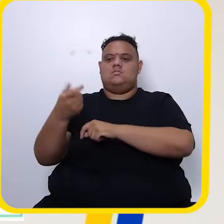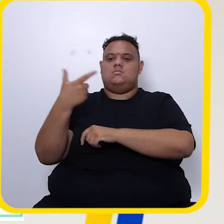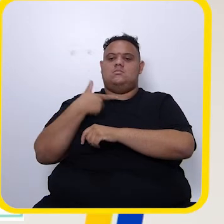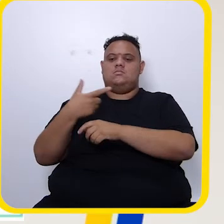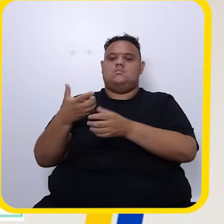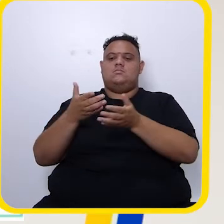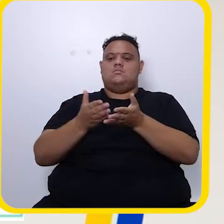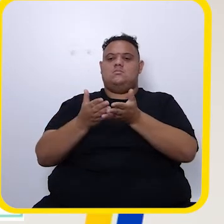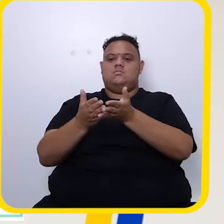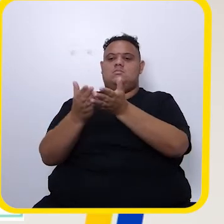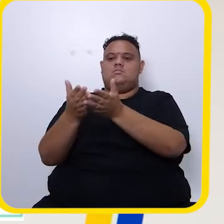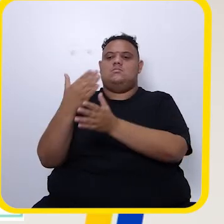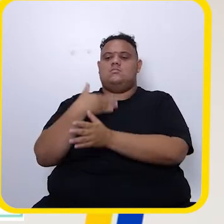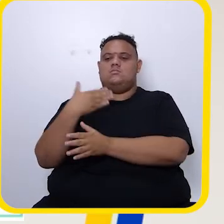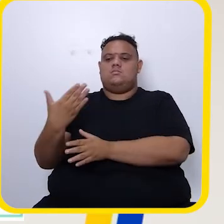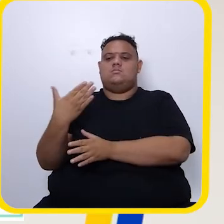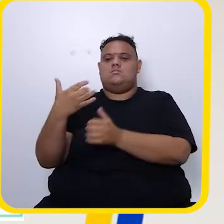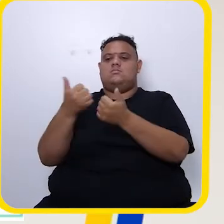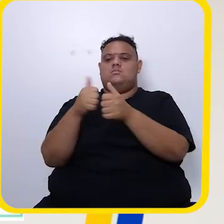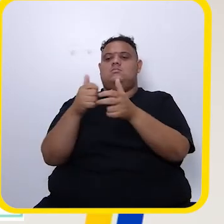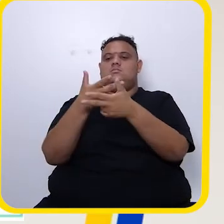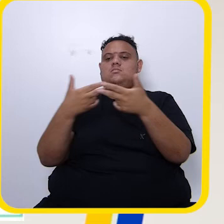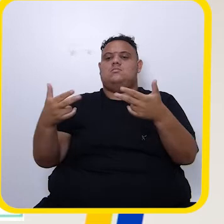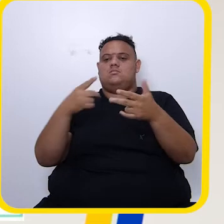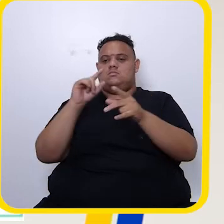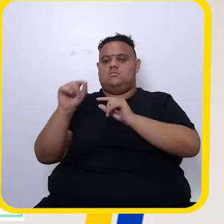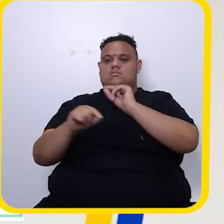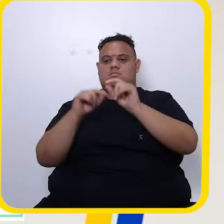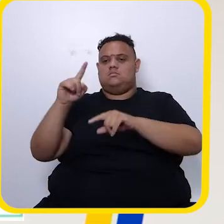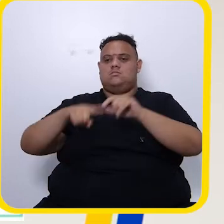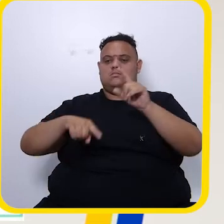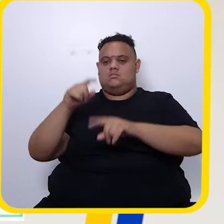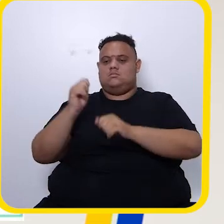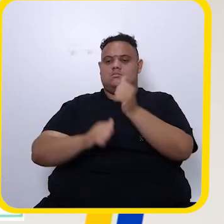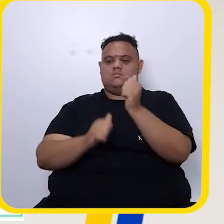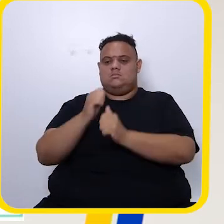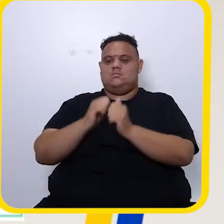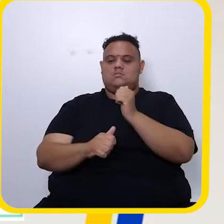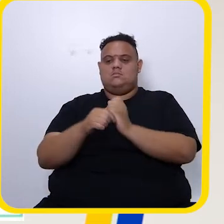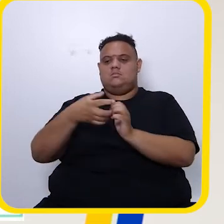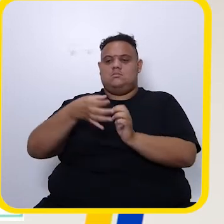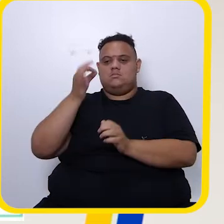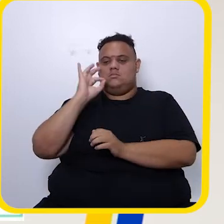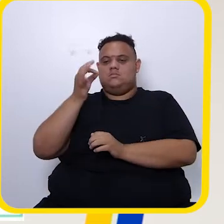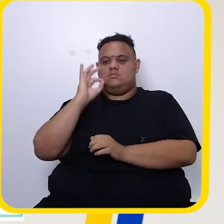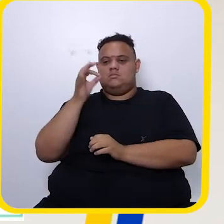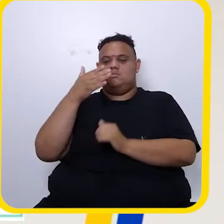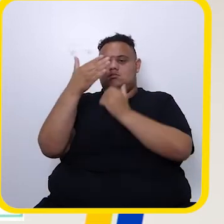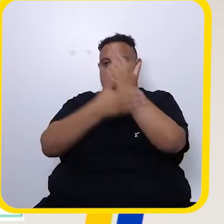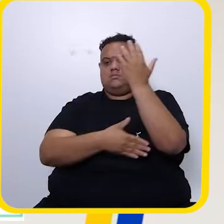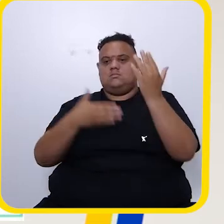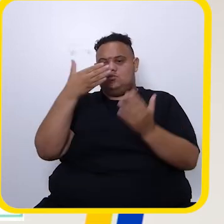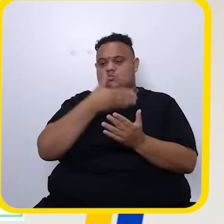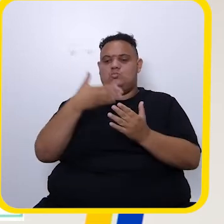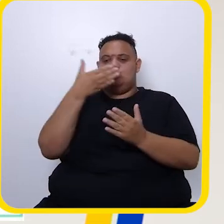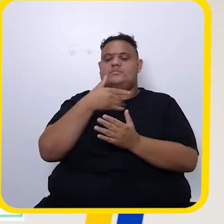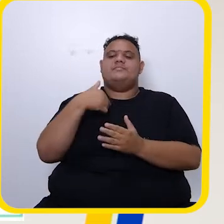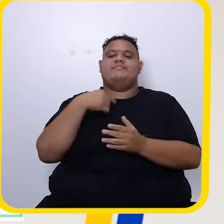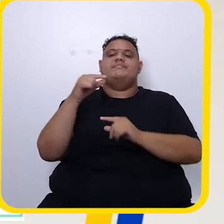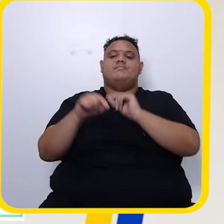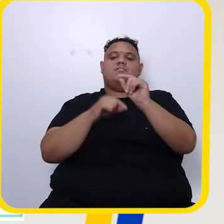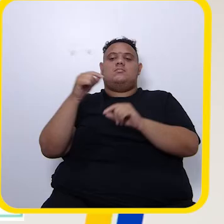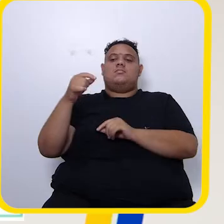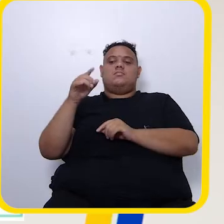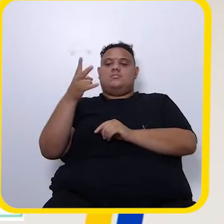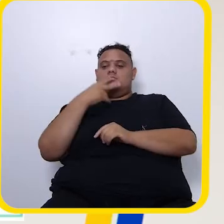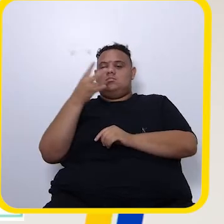os transportes, né, de Cuba, né, com destaque aí para a produção de arroz, café, cana-de-açúcar, tabaco. Nós temos os portos,